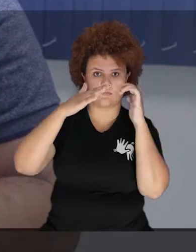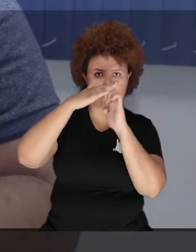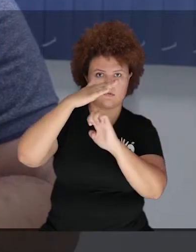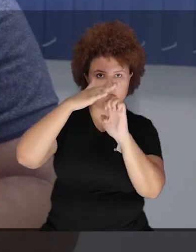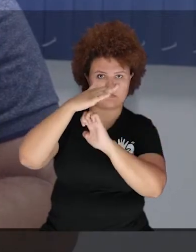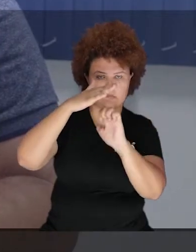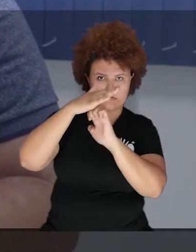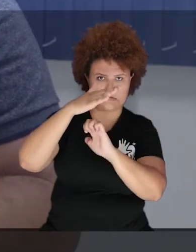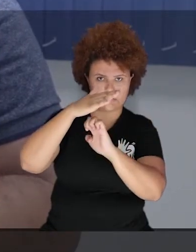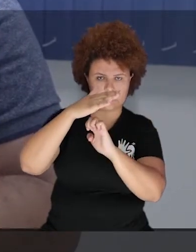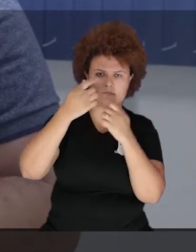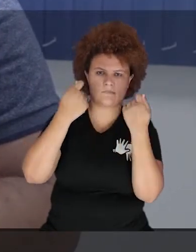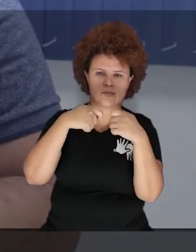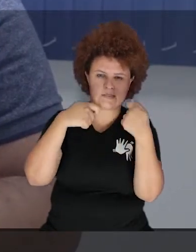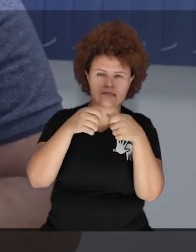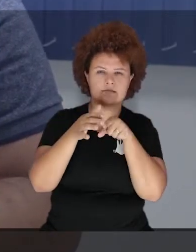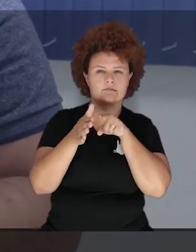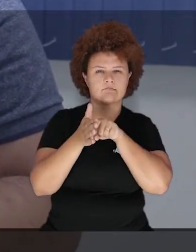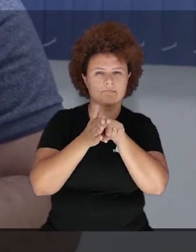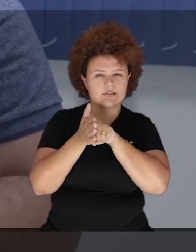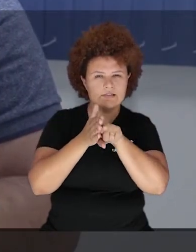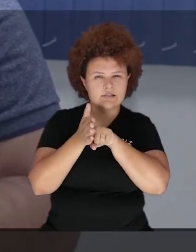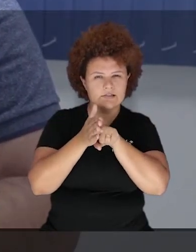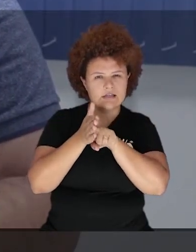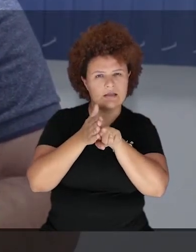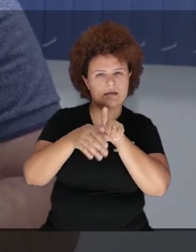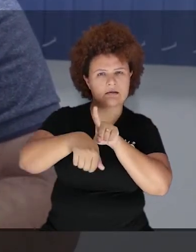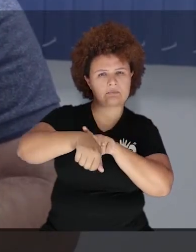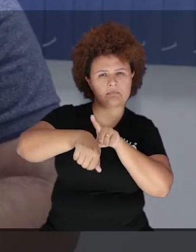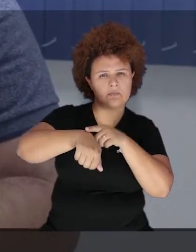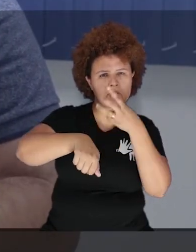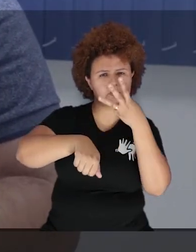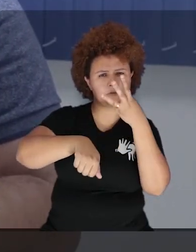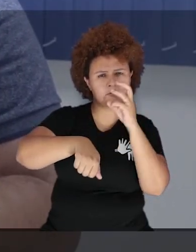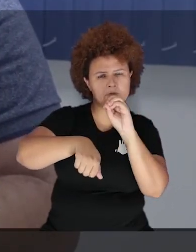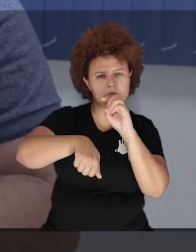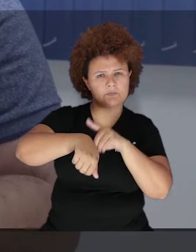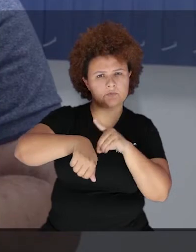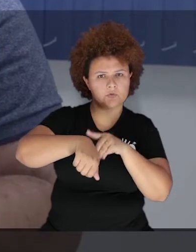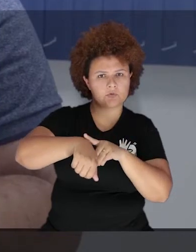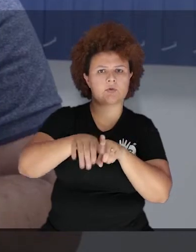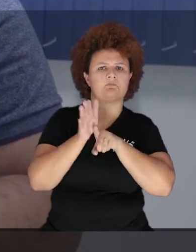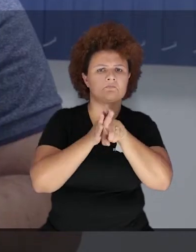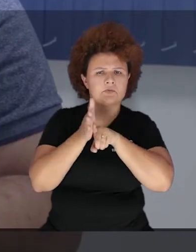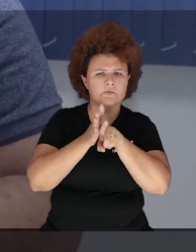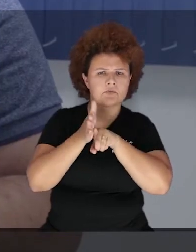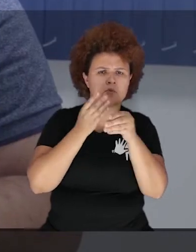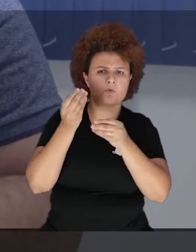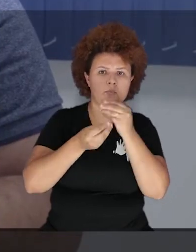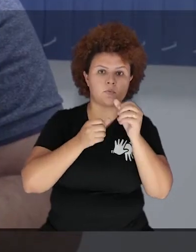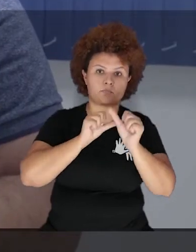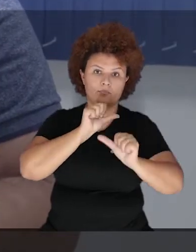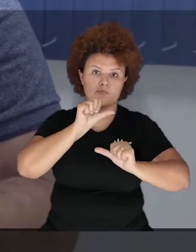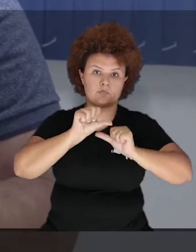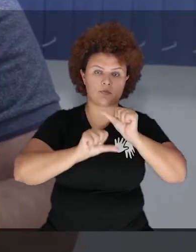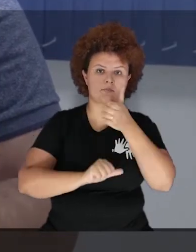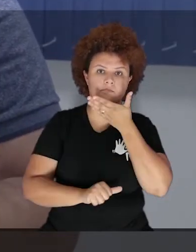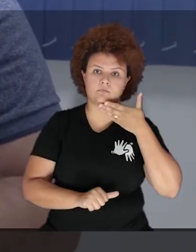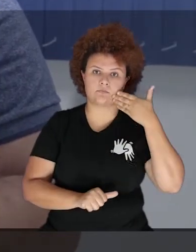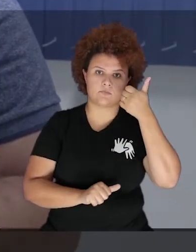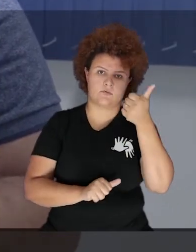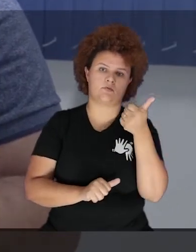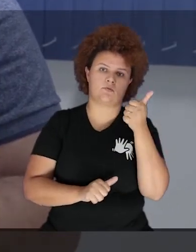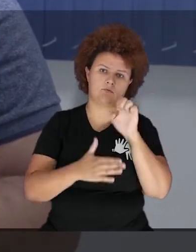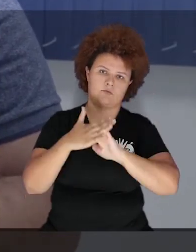pelo menos 30 minutos por dia no conhecimento de algo que seja voltado ao seu empreendimento. A importância